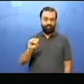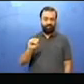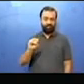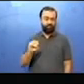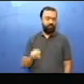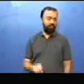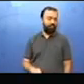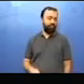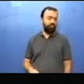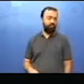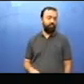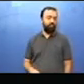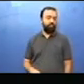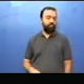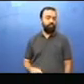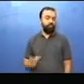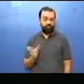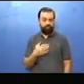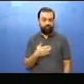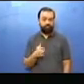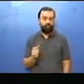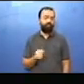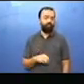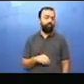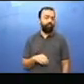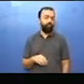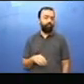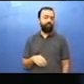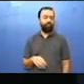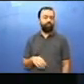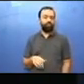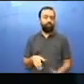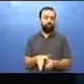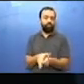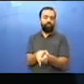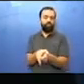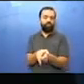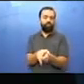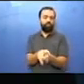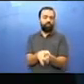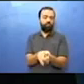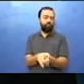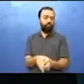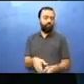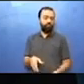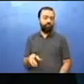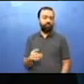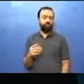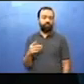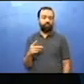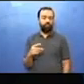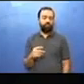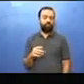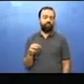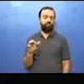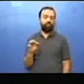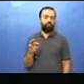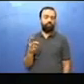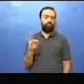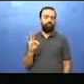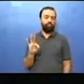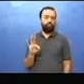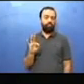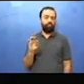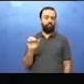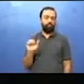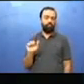S. Das. O espaço entre as palavras. Tartarugas. Olhem. Tar. Muito bem,